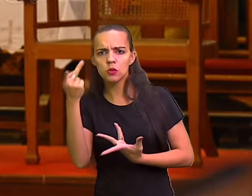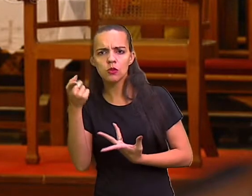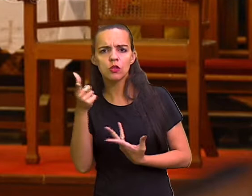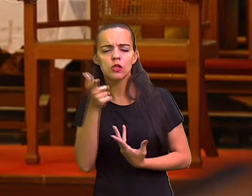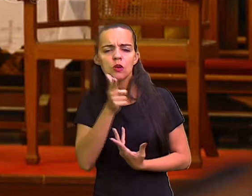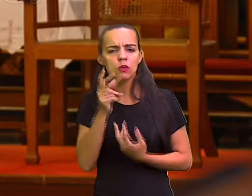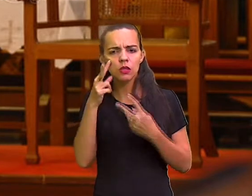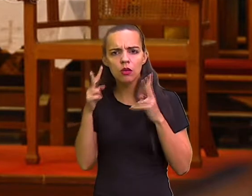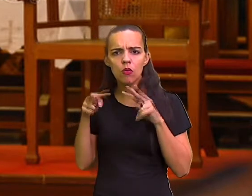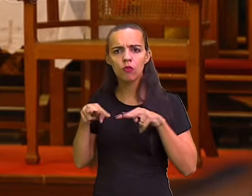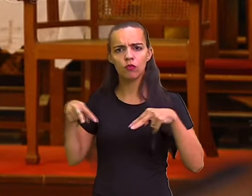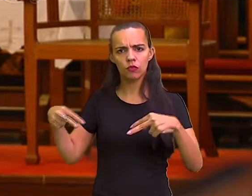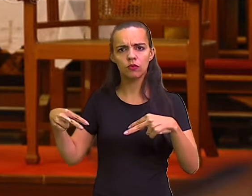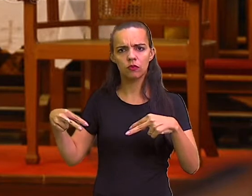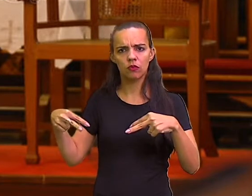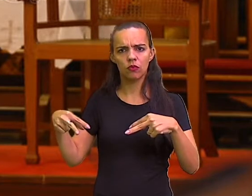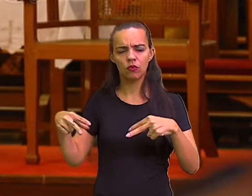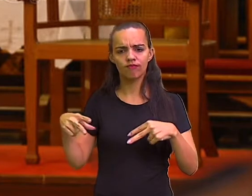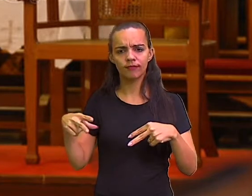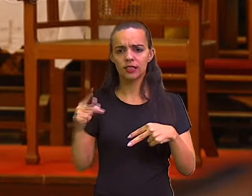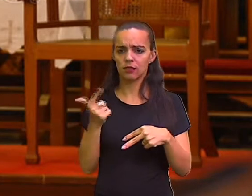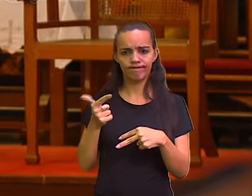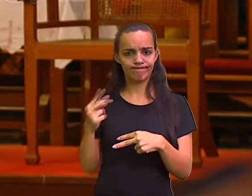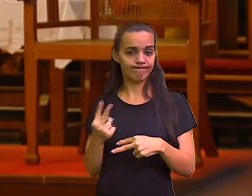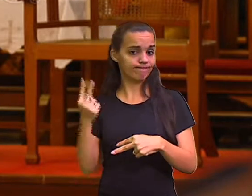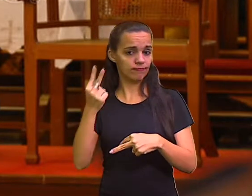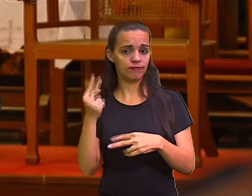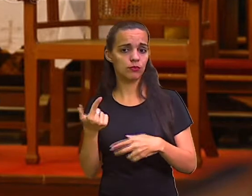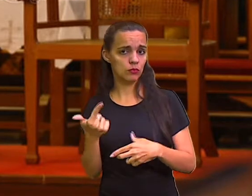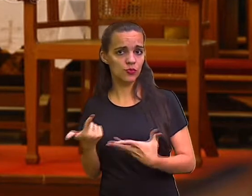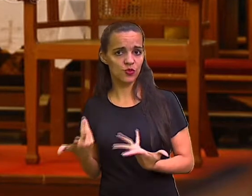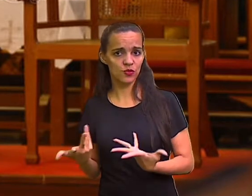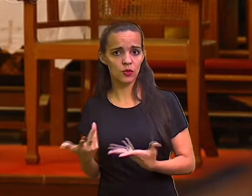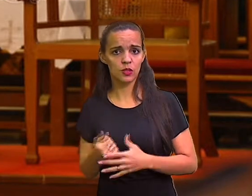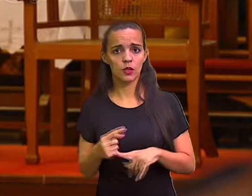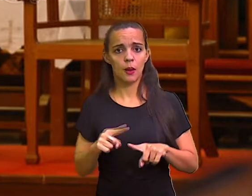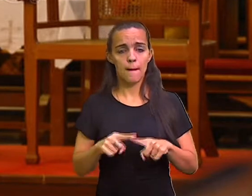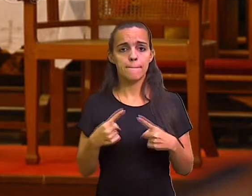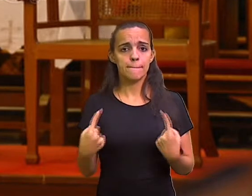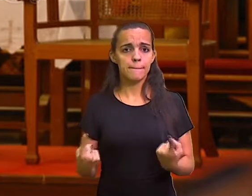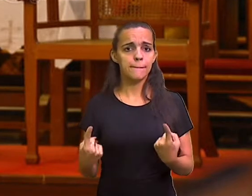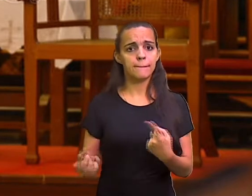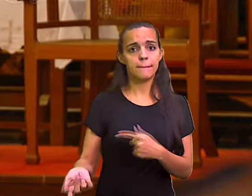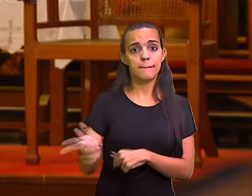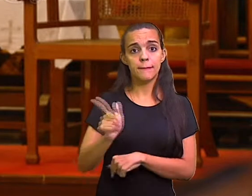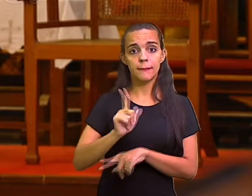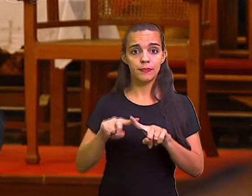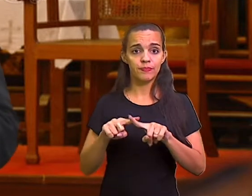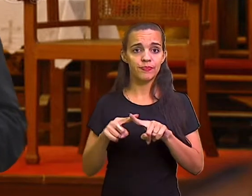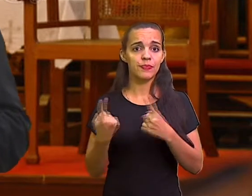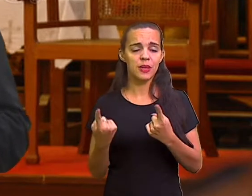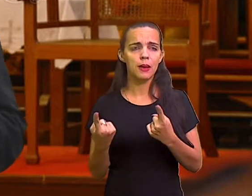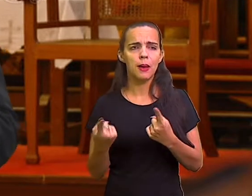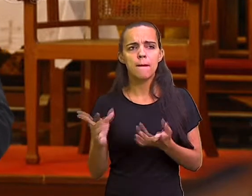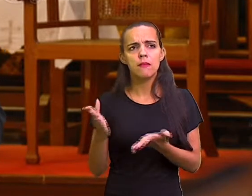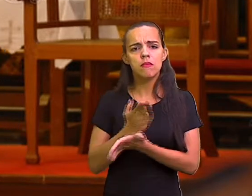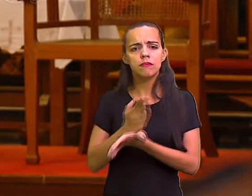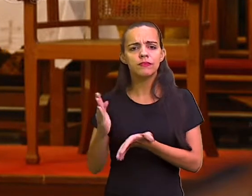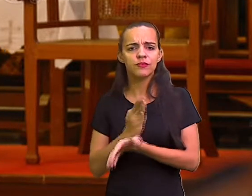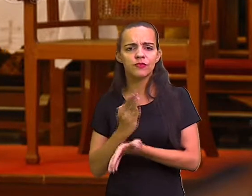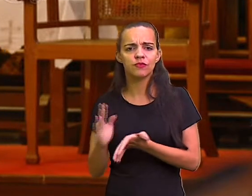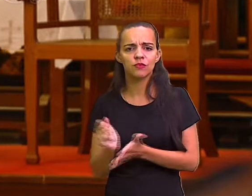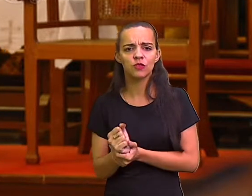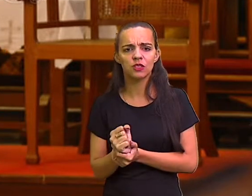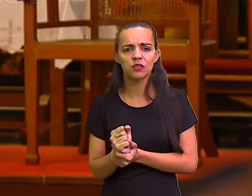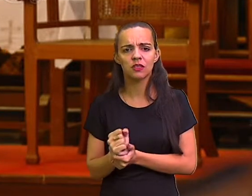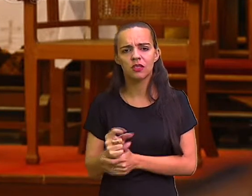ponto de vista insustentável, argumentando que a influência europeia durante os tempos das primeiras chegadas nos